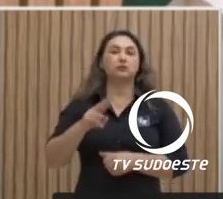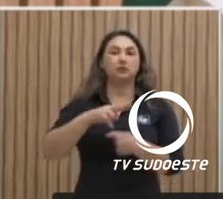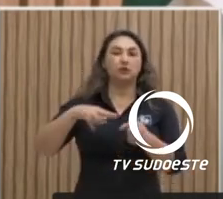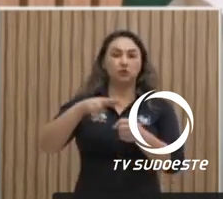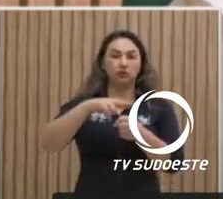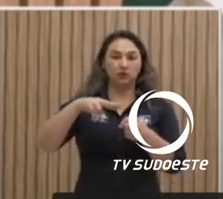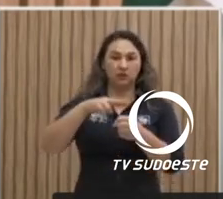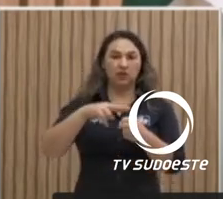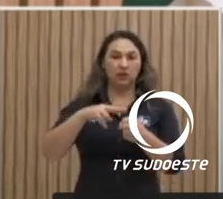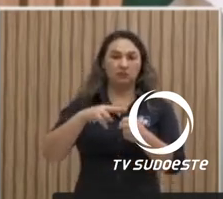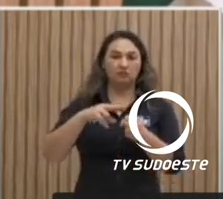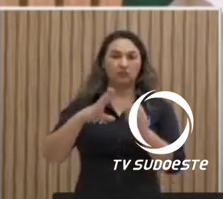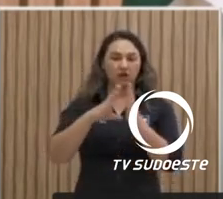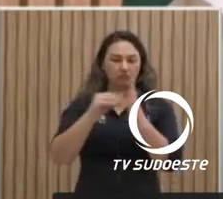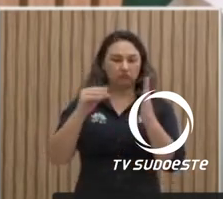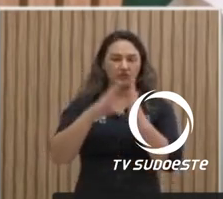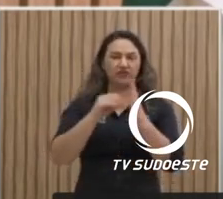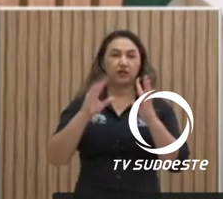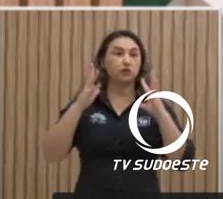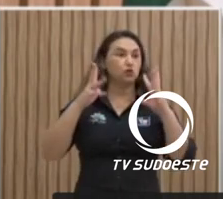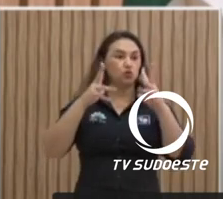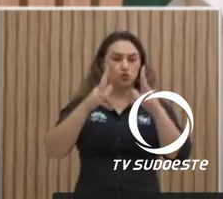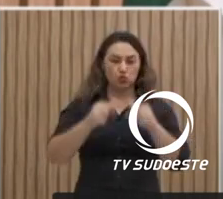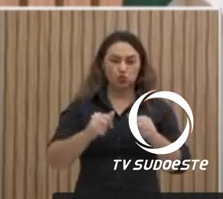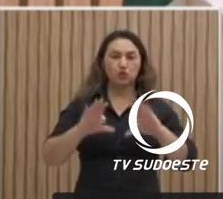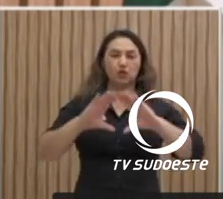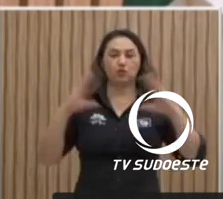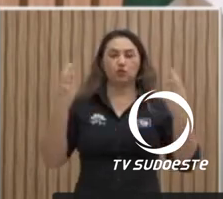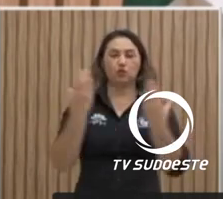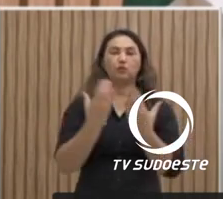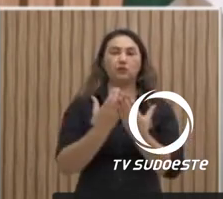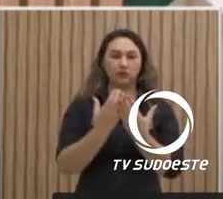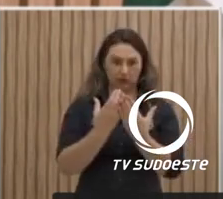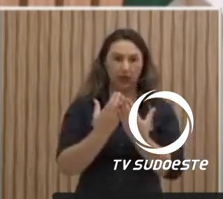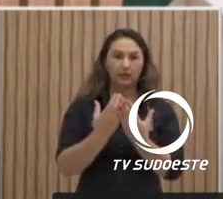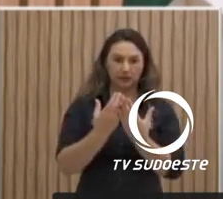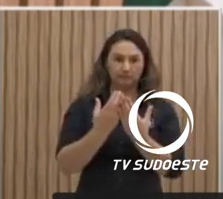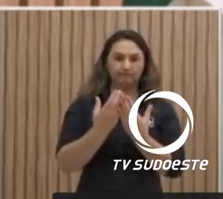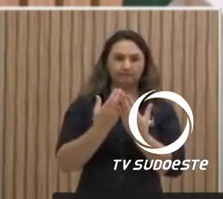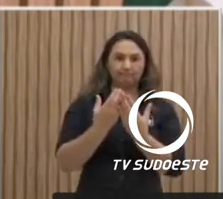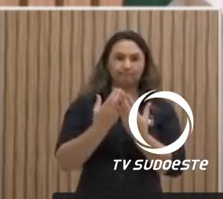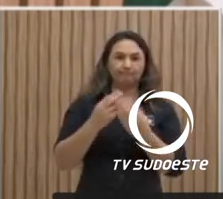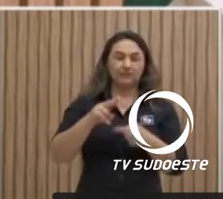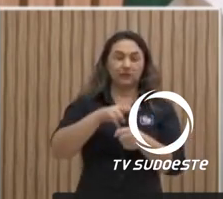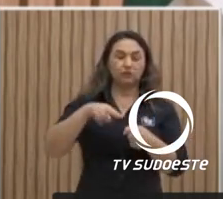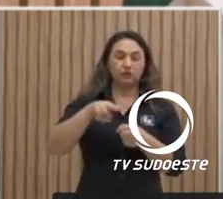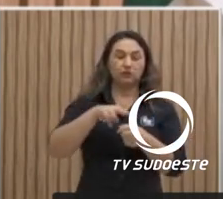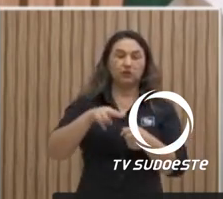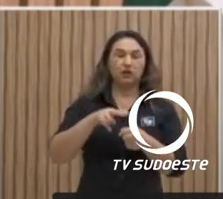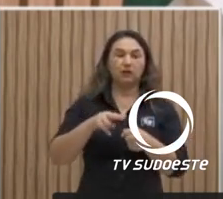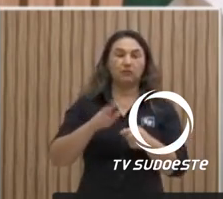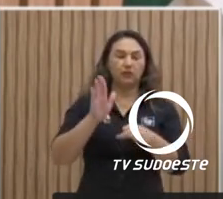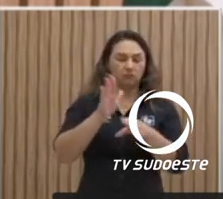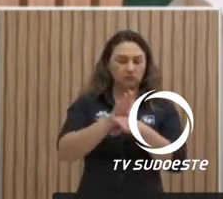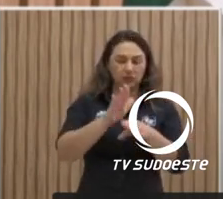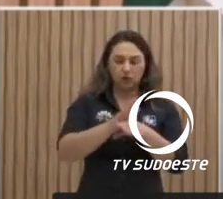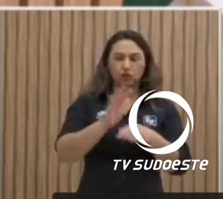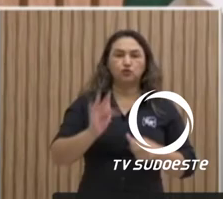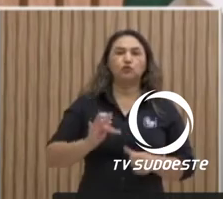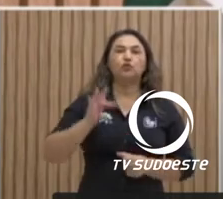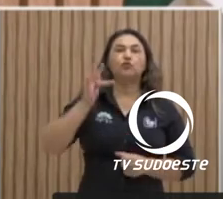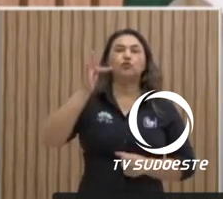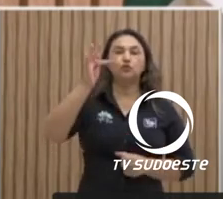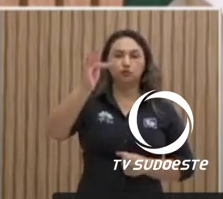é um reflexo comprometido de toda a nossa comunidade acadêmica e que contribui, sim, para um futuro mais promissor